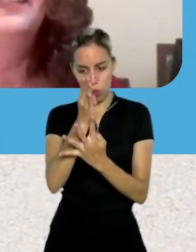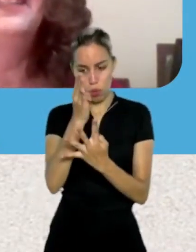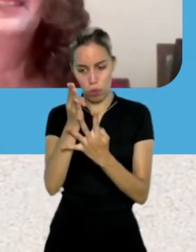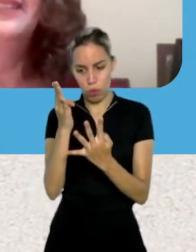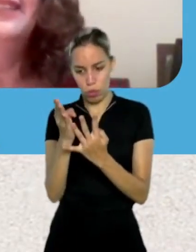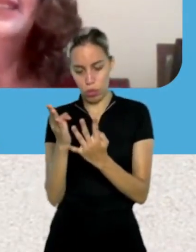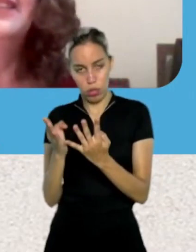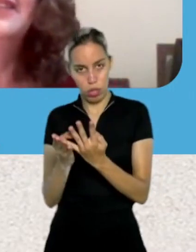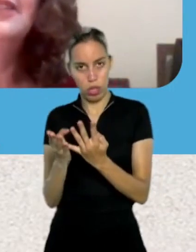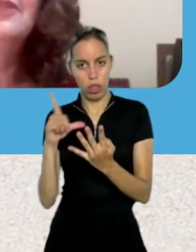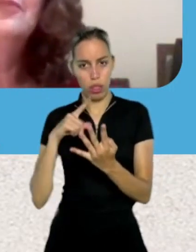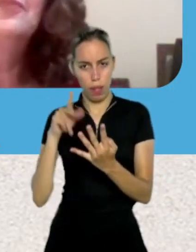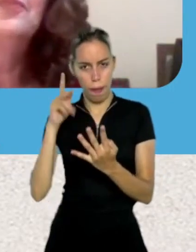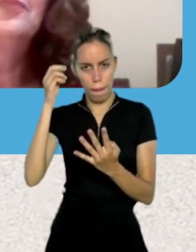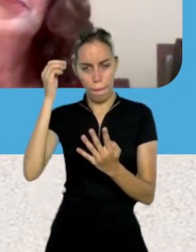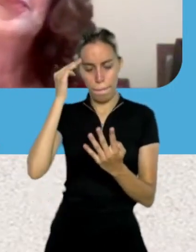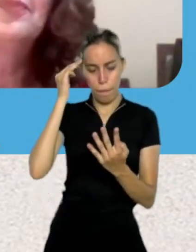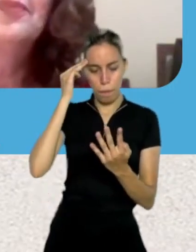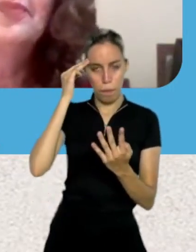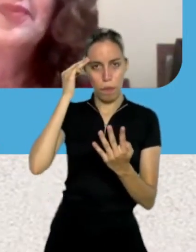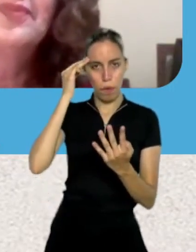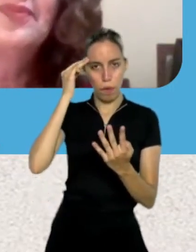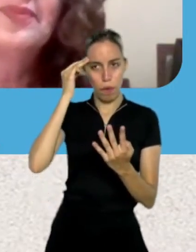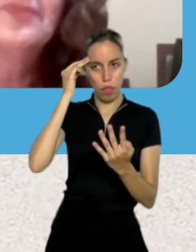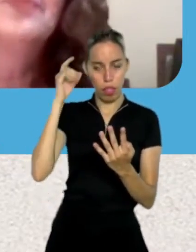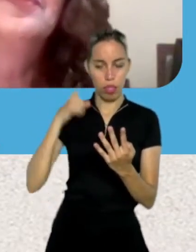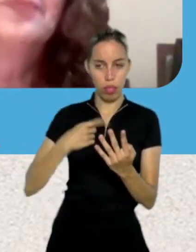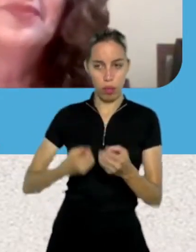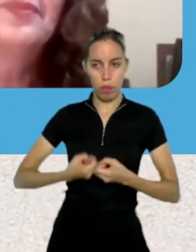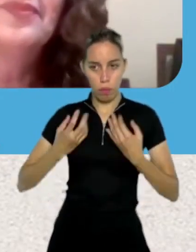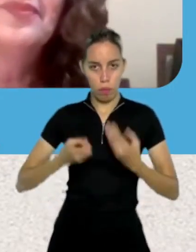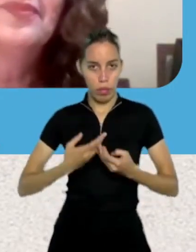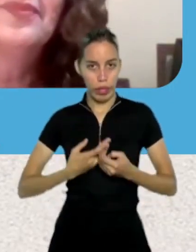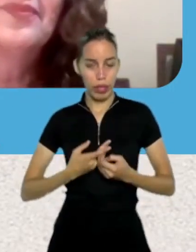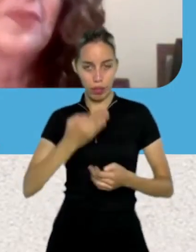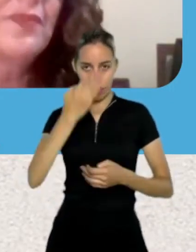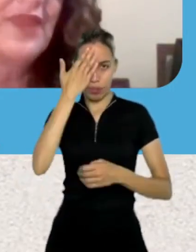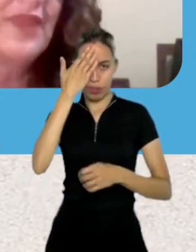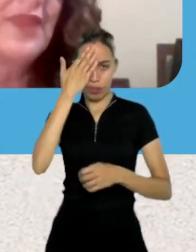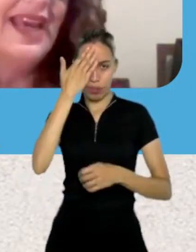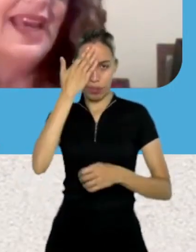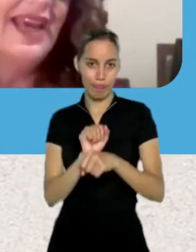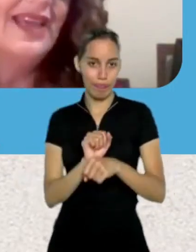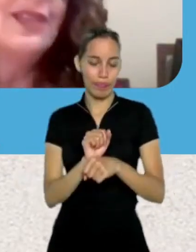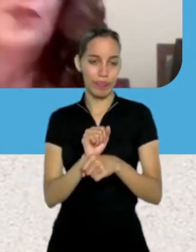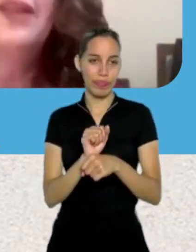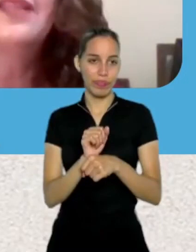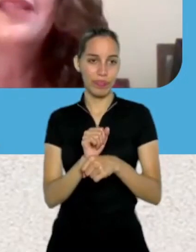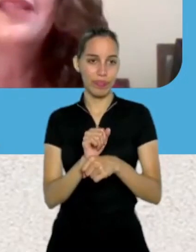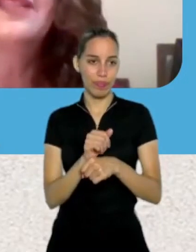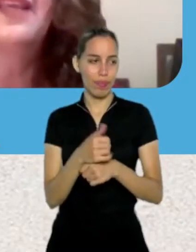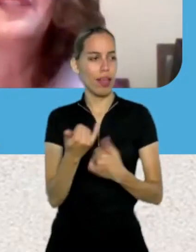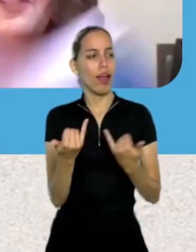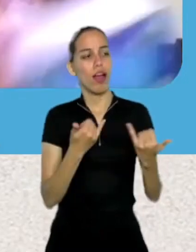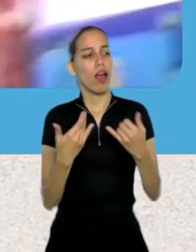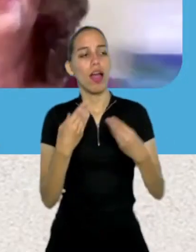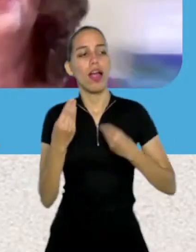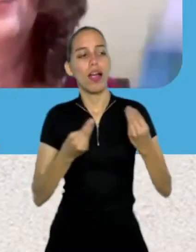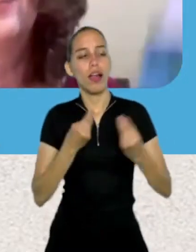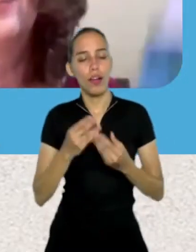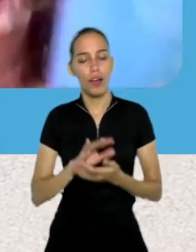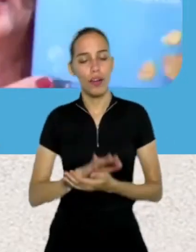traz poemas de esperança. Conta para gente um pouco aí esse é o da mais produção desse recente.